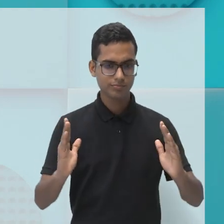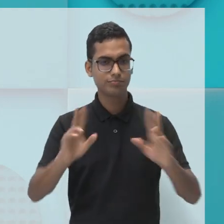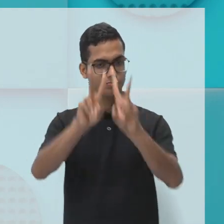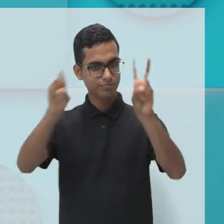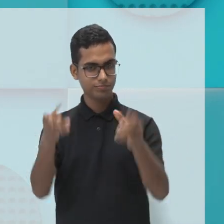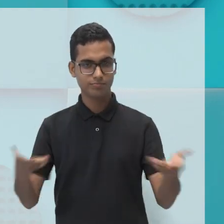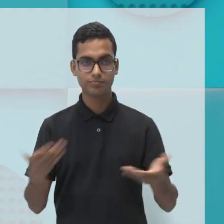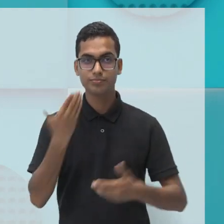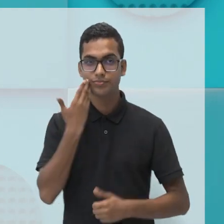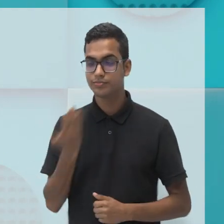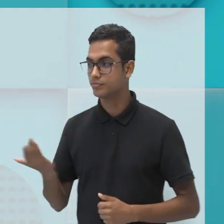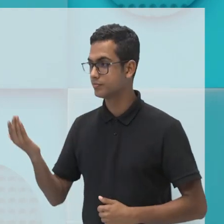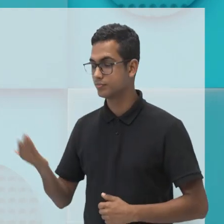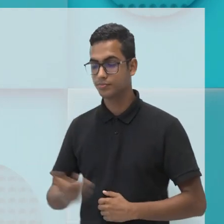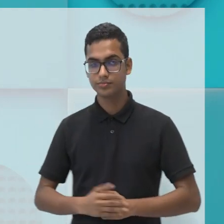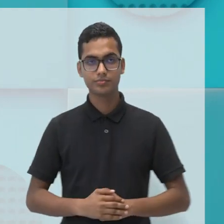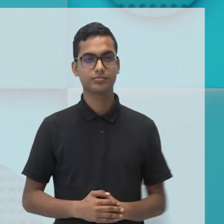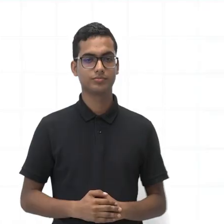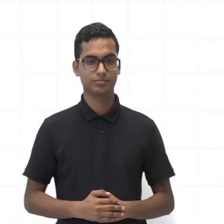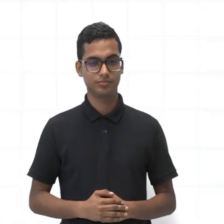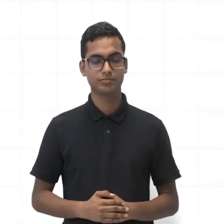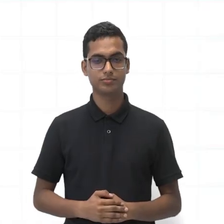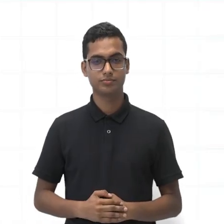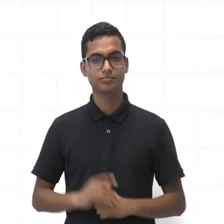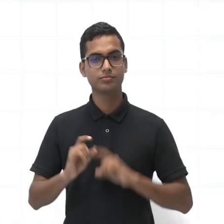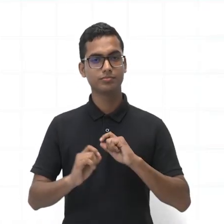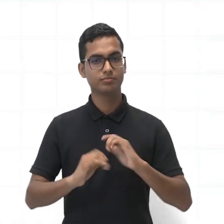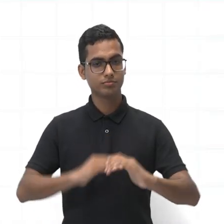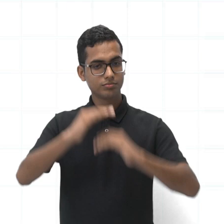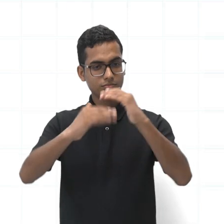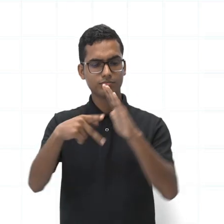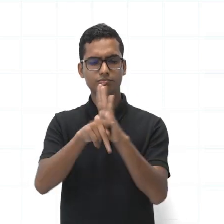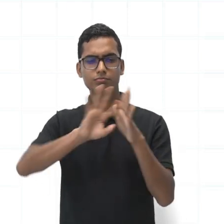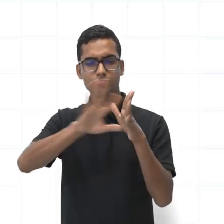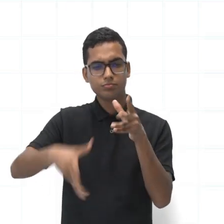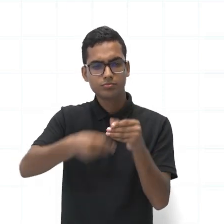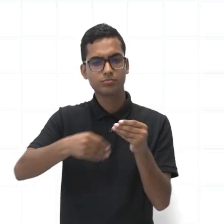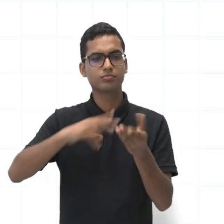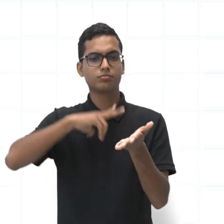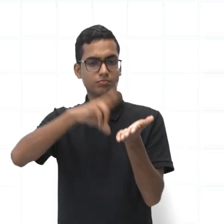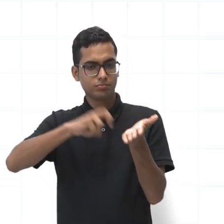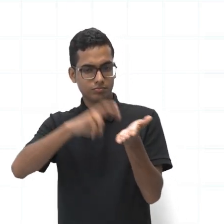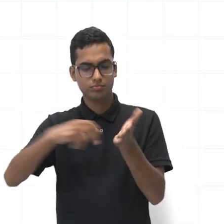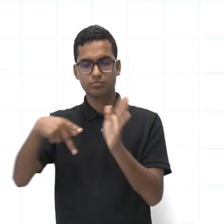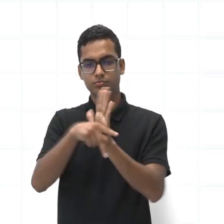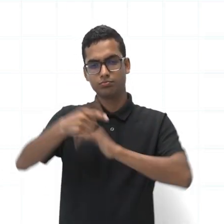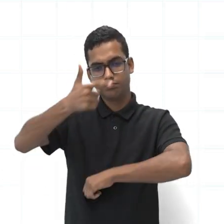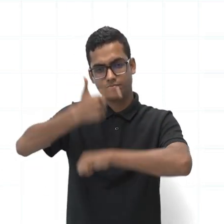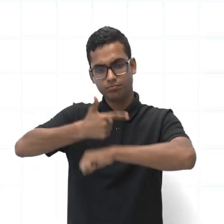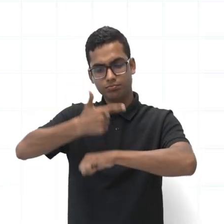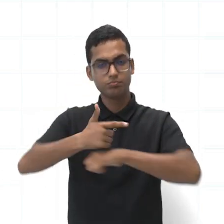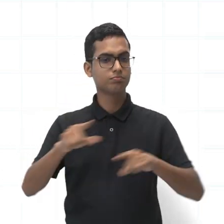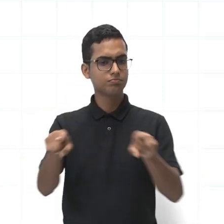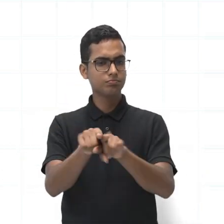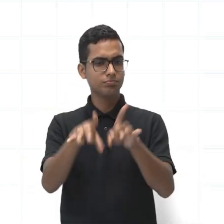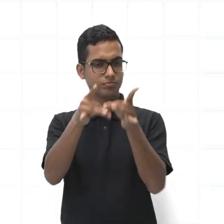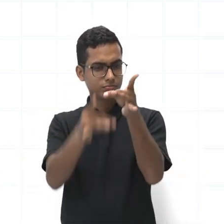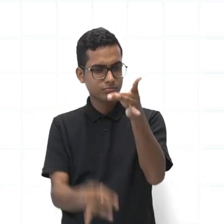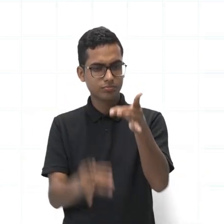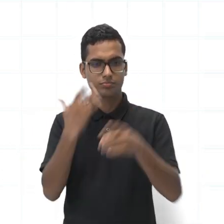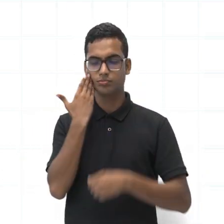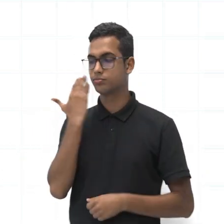aula. Vamos dar uma olhadinha no nosso objeto de conhecimento? Nosso objeto de conhecimento, então, construção de repertório lexical e o